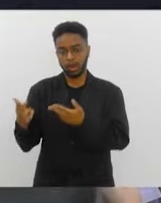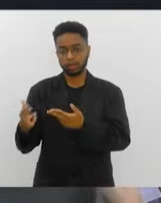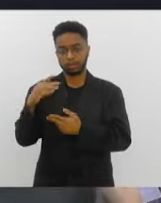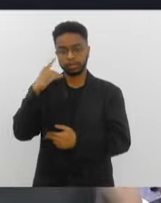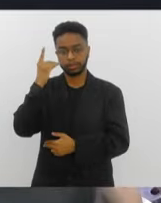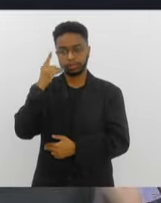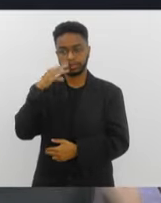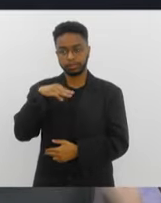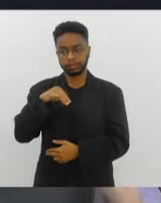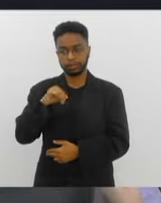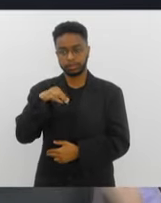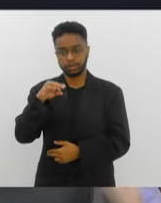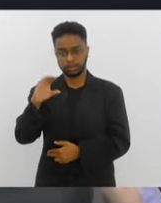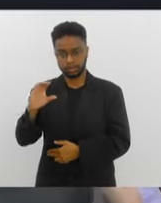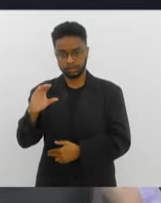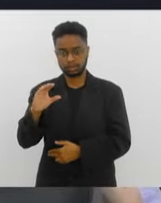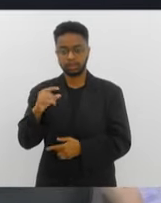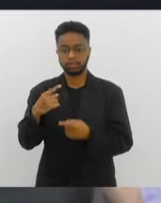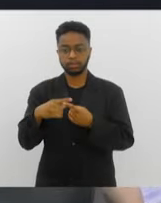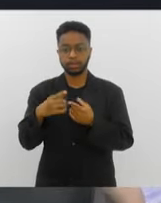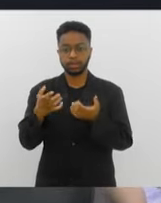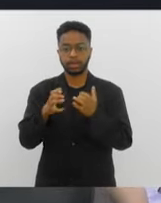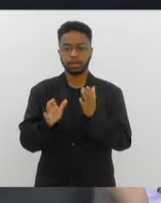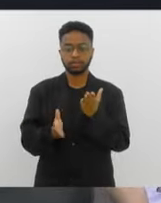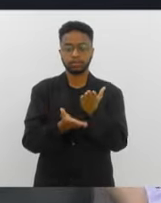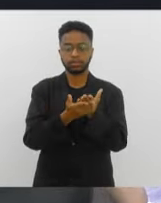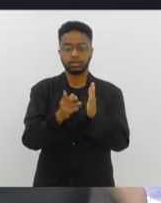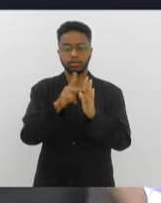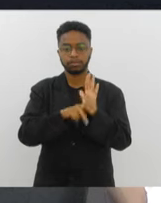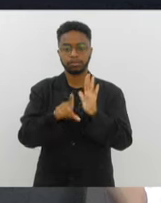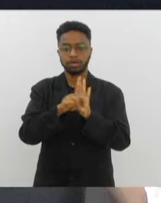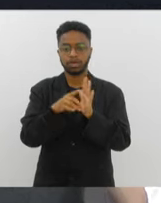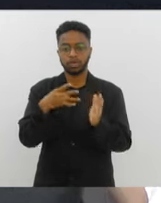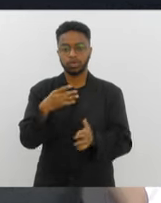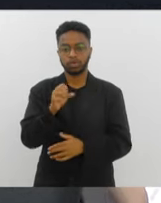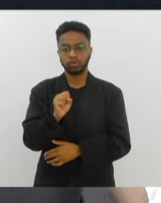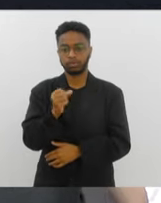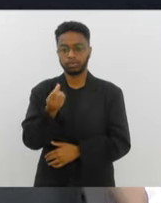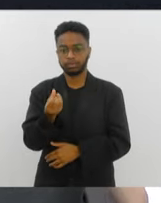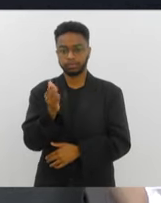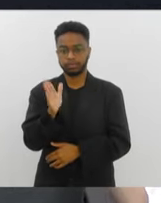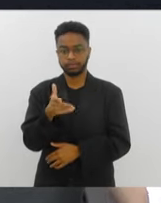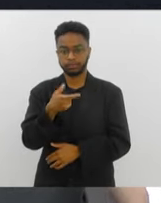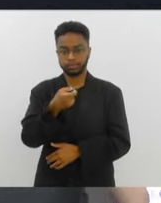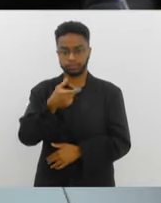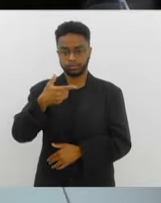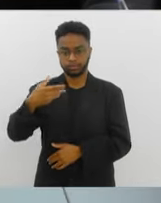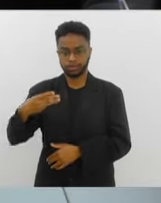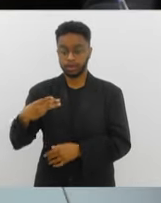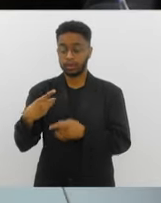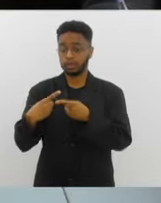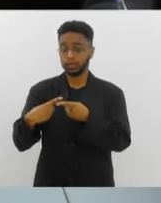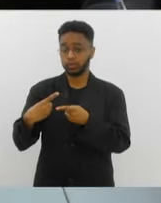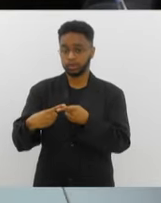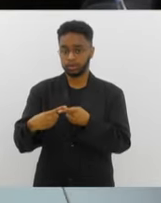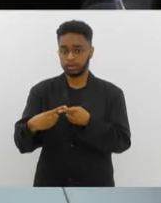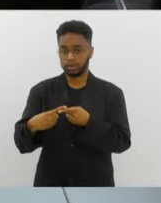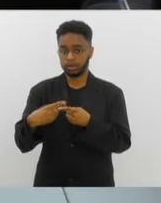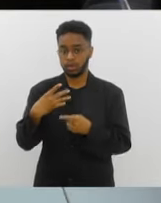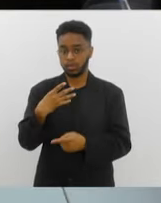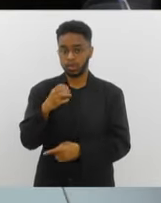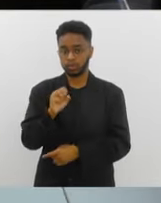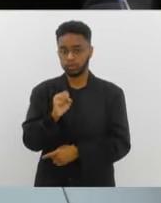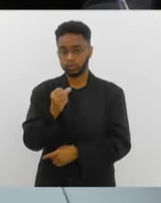deputado Carlos Mins. Anexação PL 486 de 2023. Por quê? O